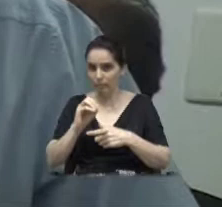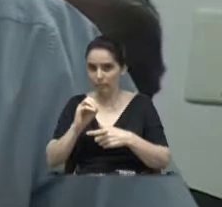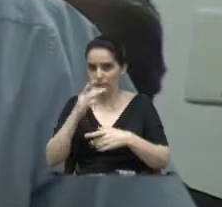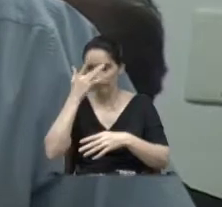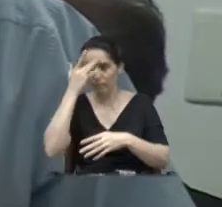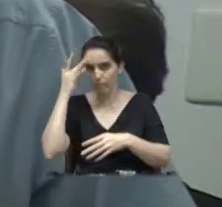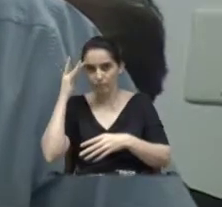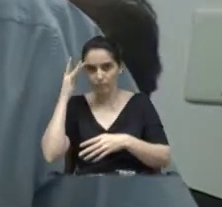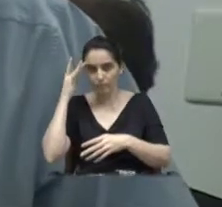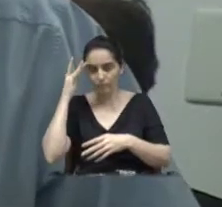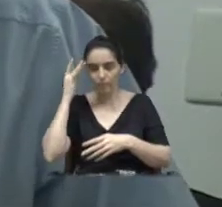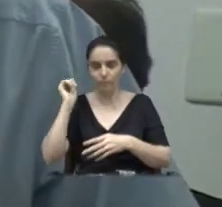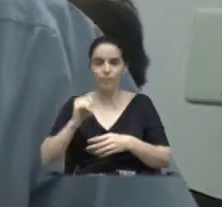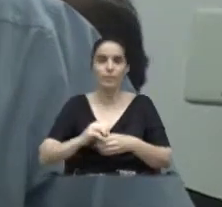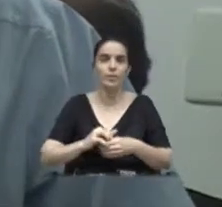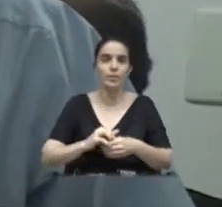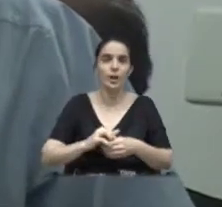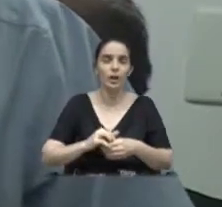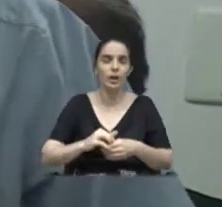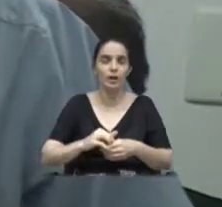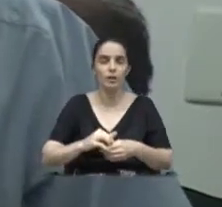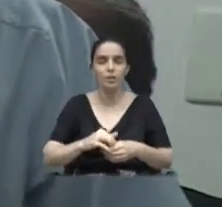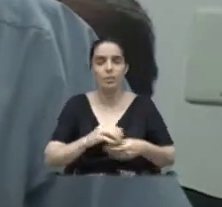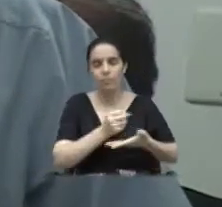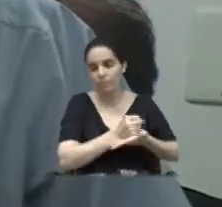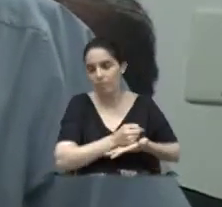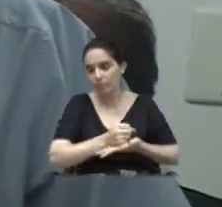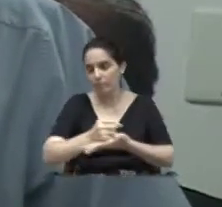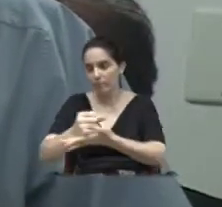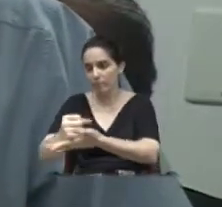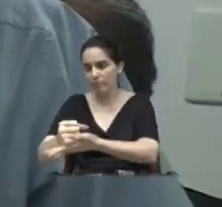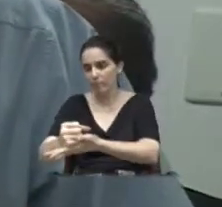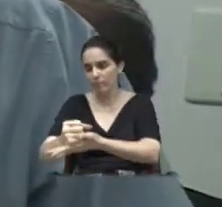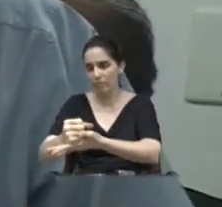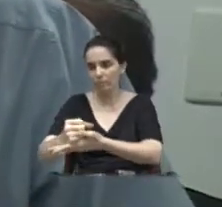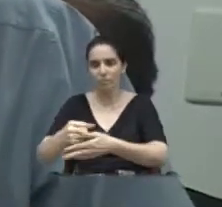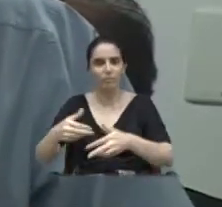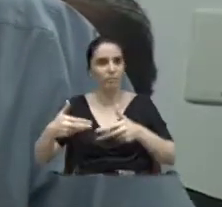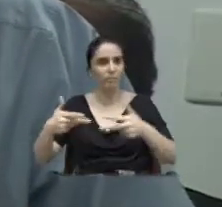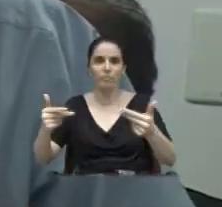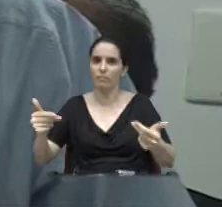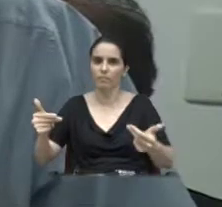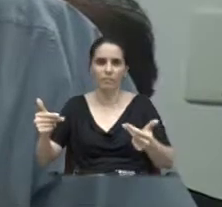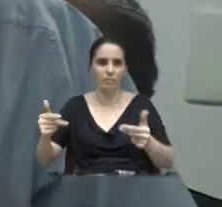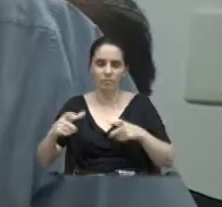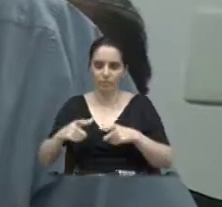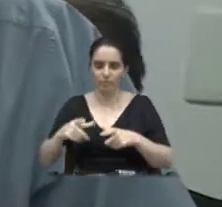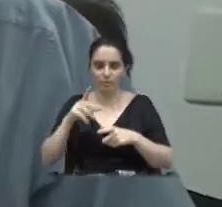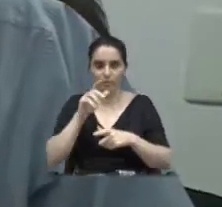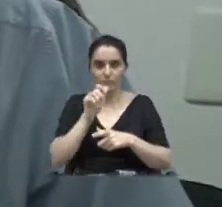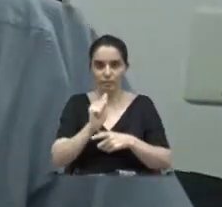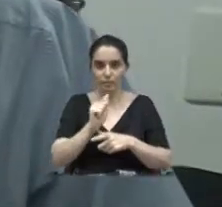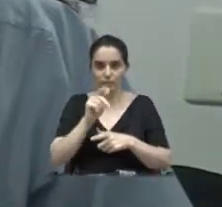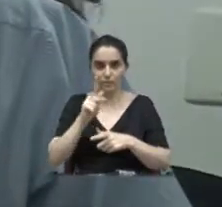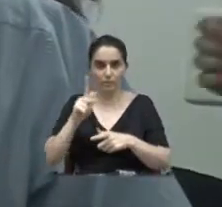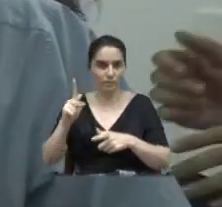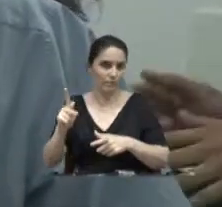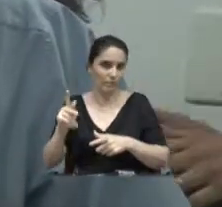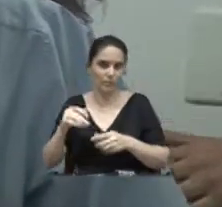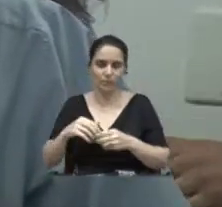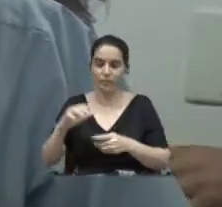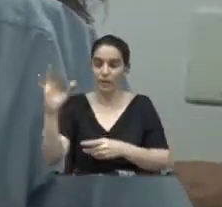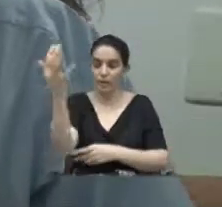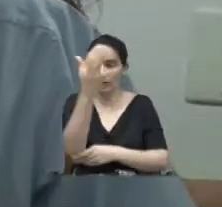na caçamba, eles descartam nas áreas de APP, nas praças públicas. Então esse requerimento ele